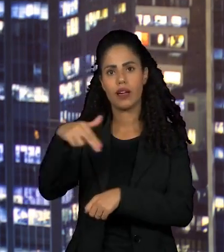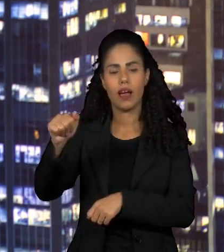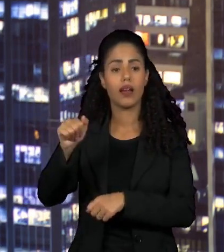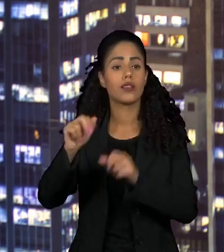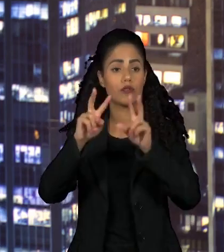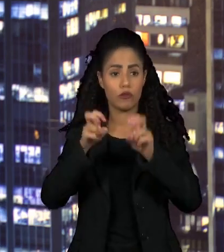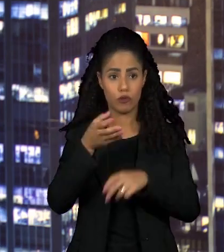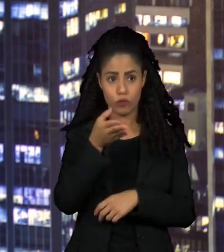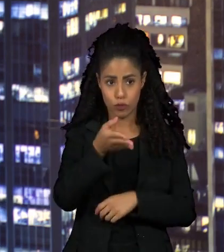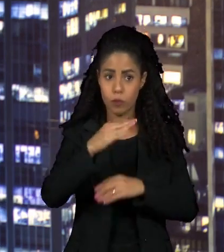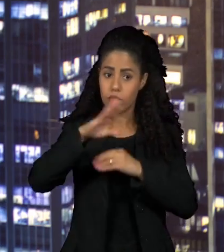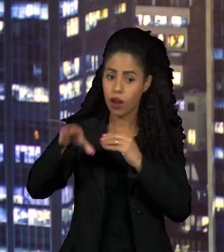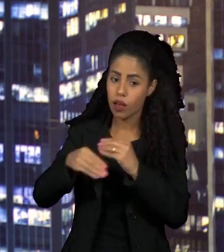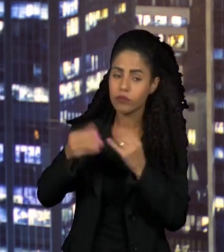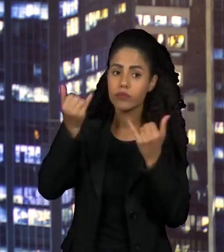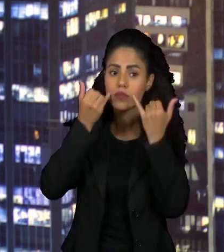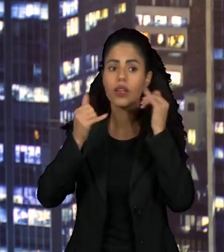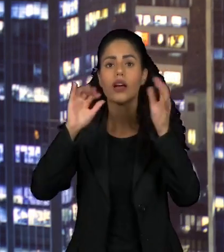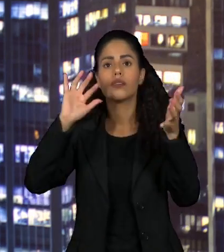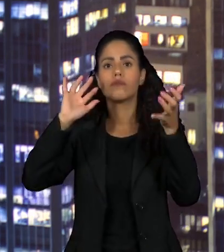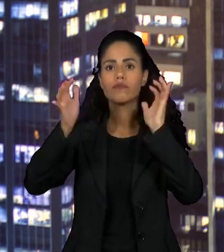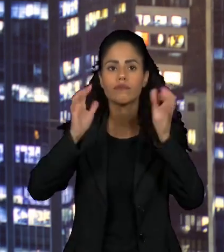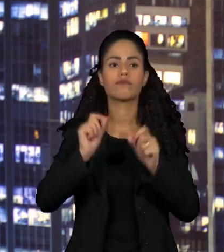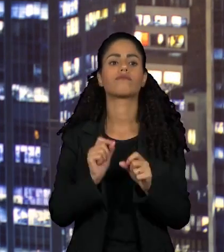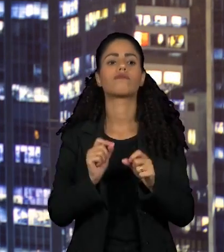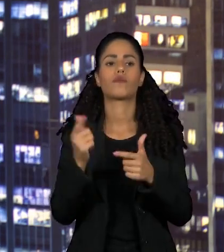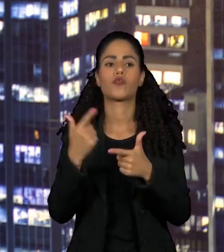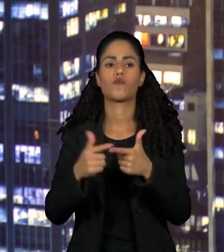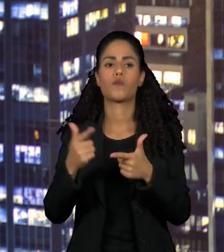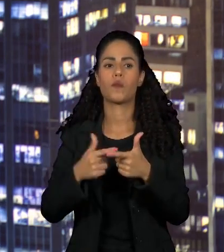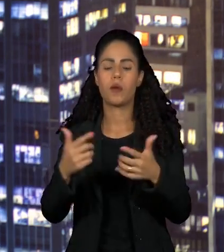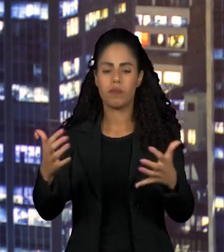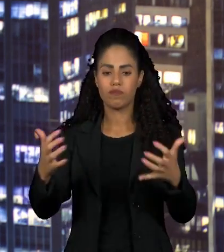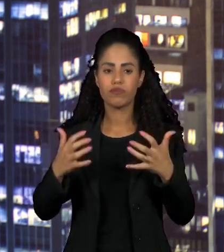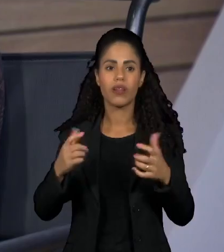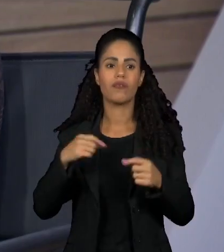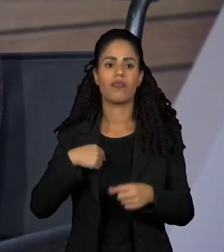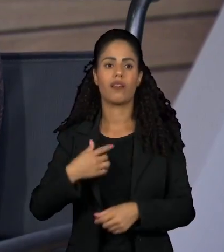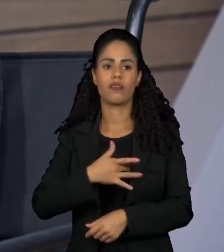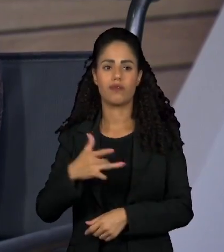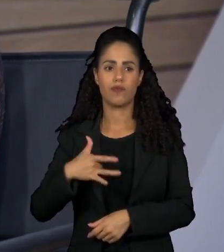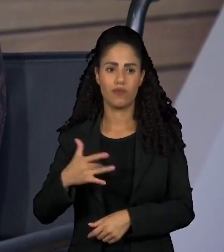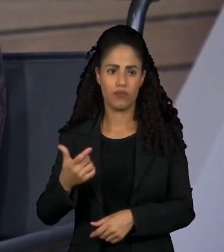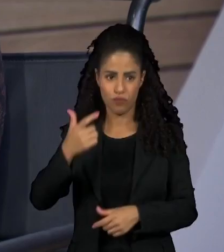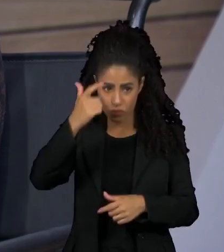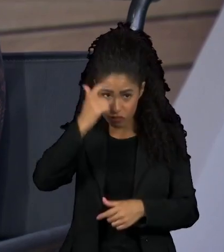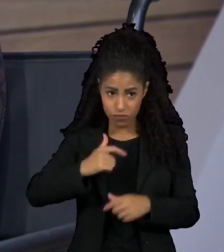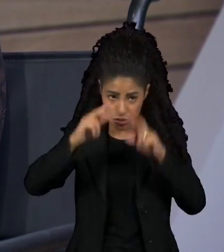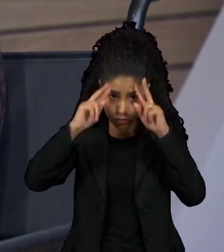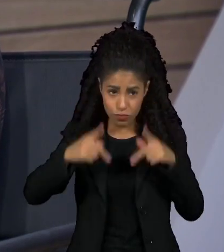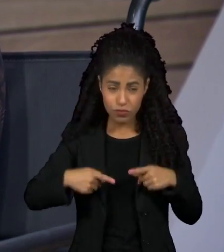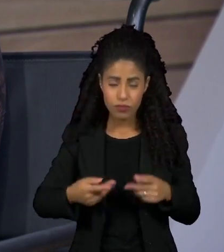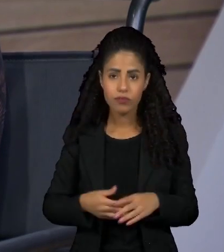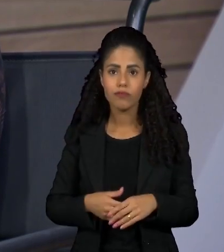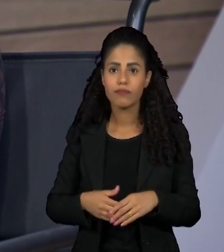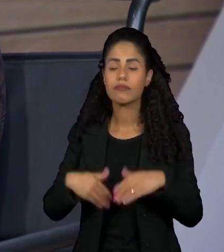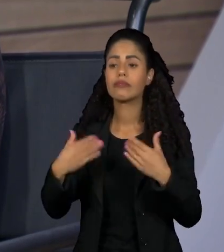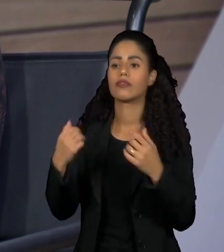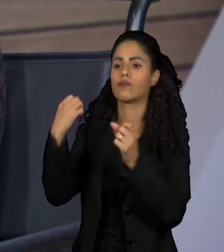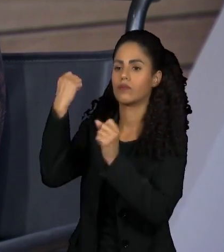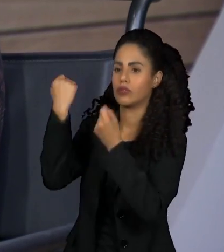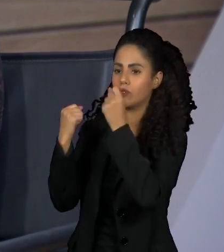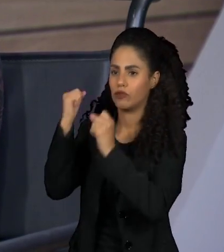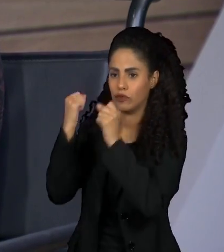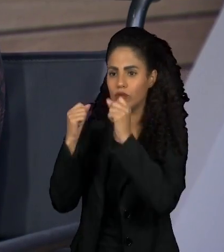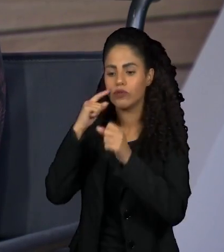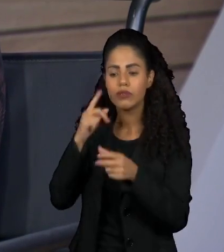atenção pegar esse gancho das mudanças climáticas que afetam a nossa saúde, não é, doutora? Estima-se que as indústrias, por conta de a gente estar